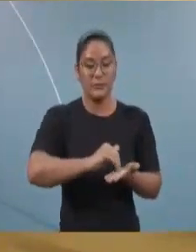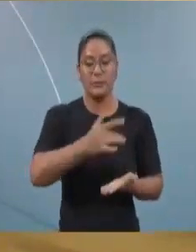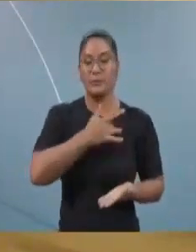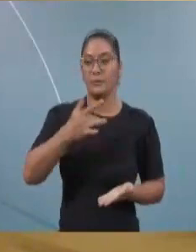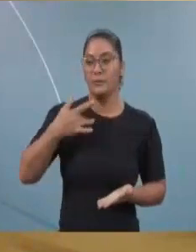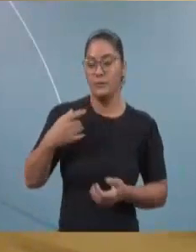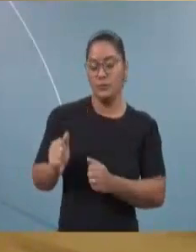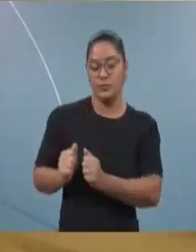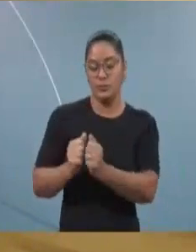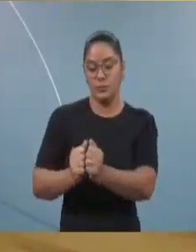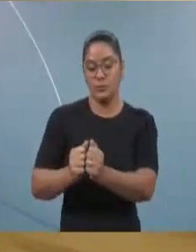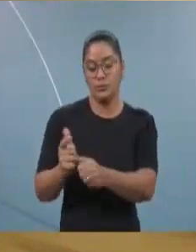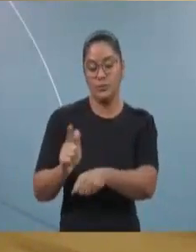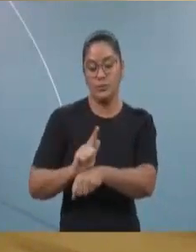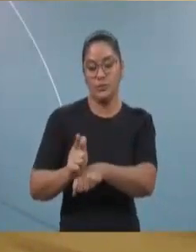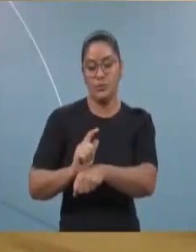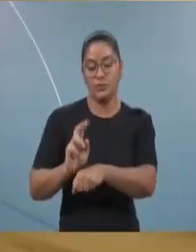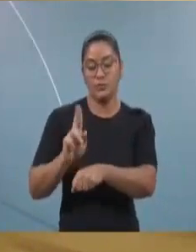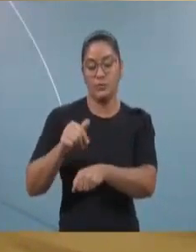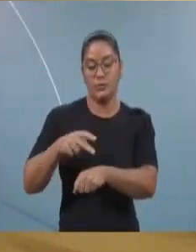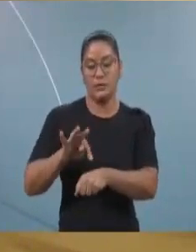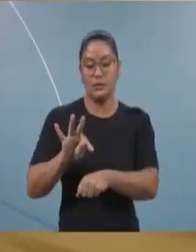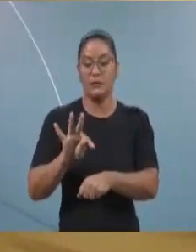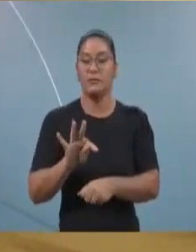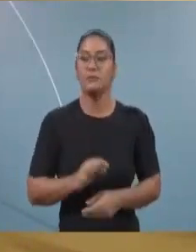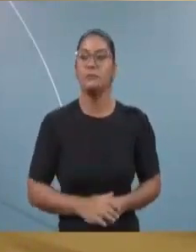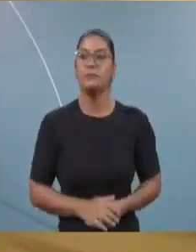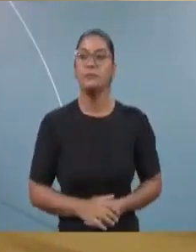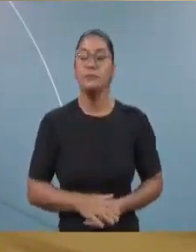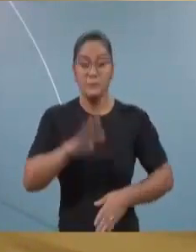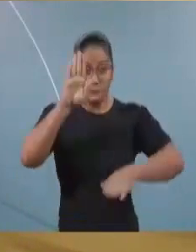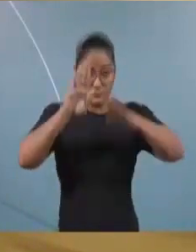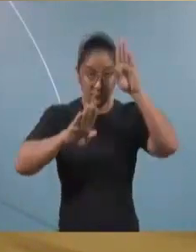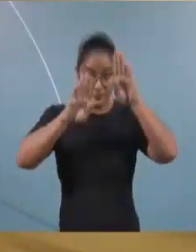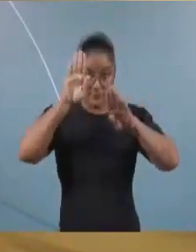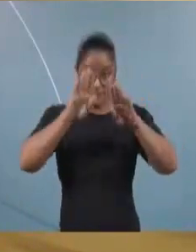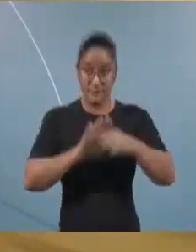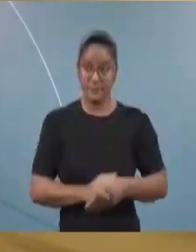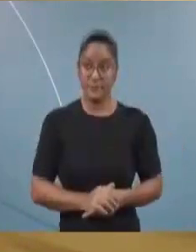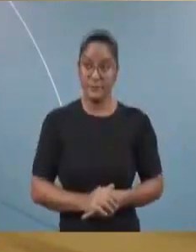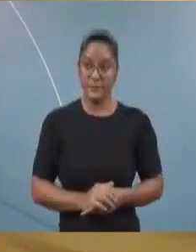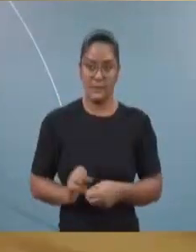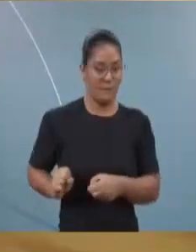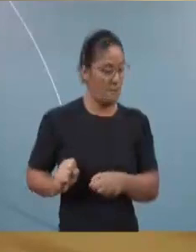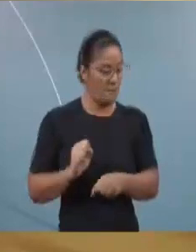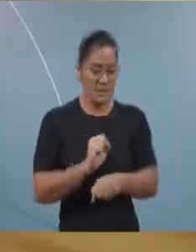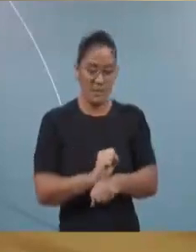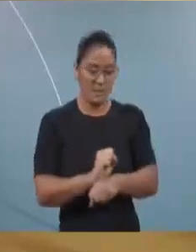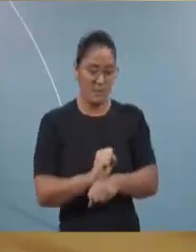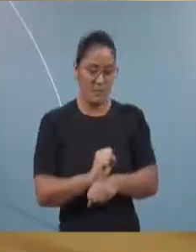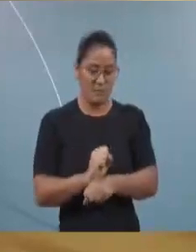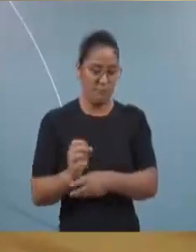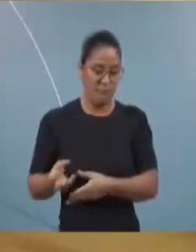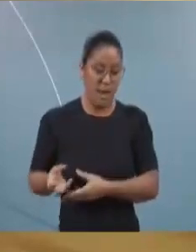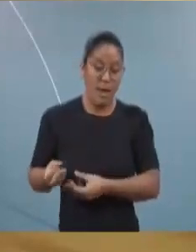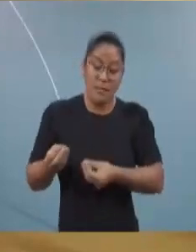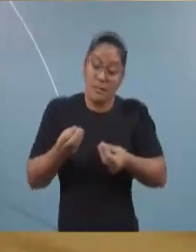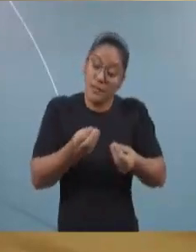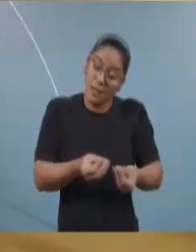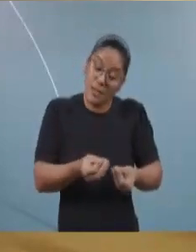com com o gestor da UNIC para que essas licitações não tenham interrupção na entrega desses